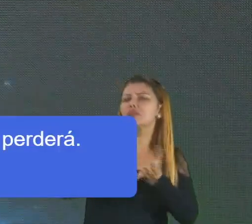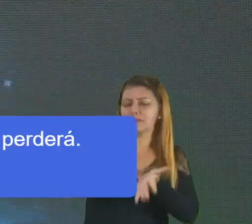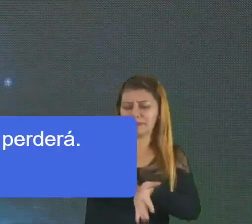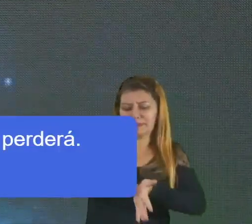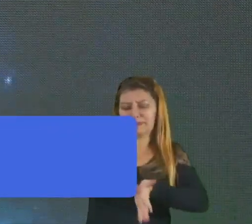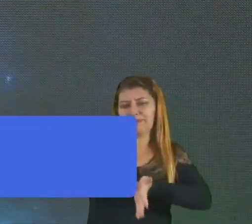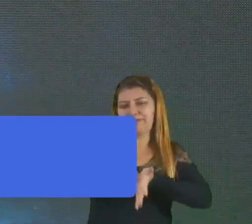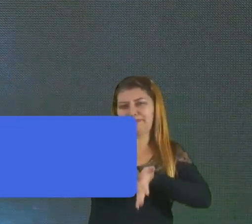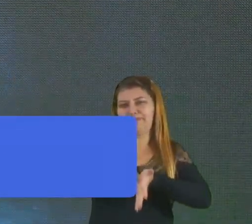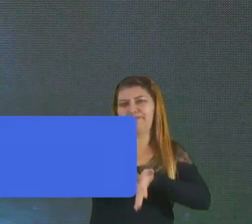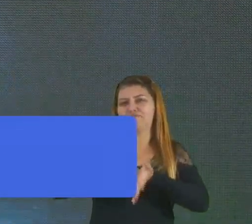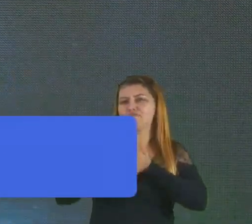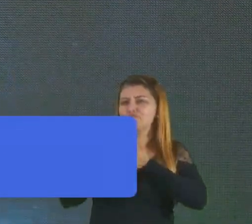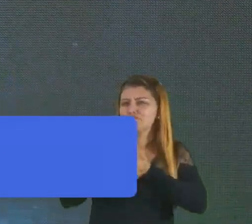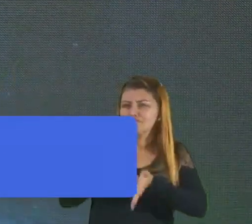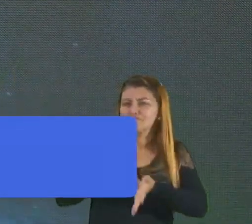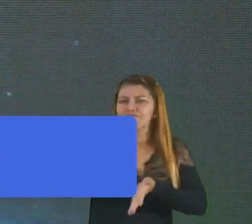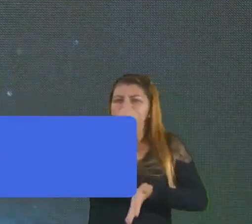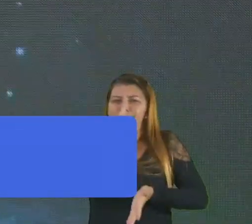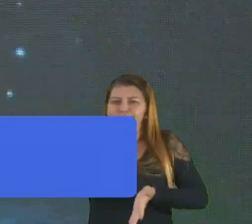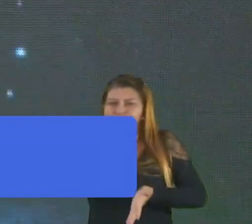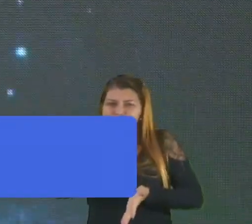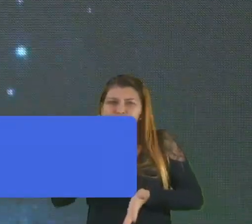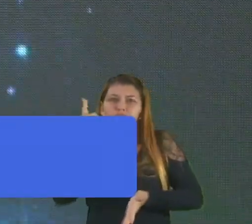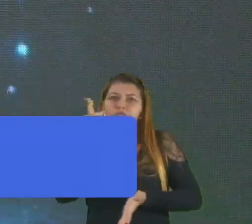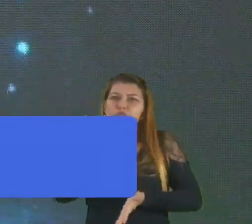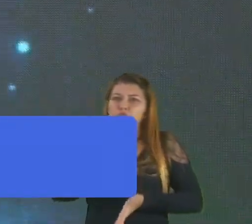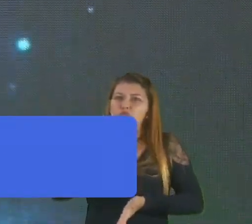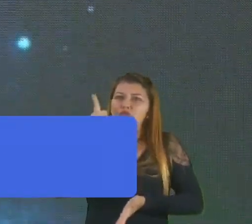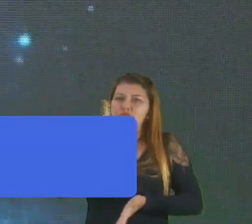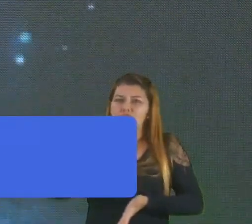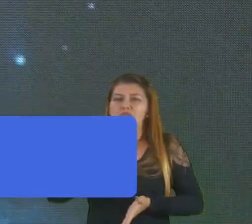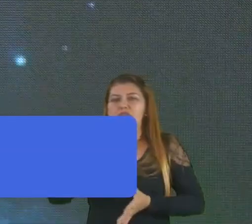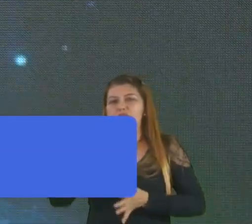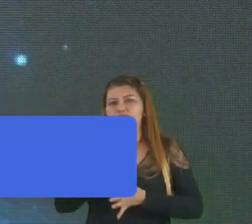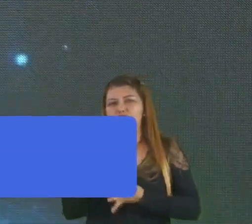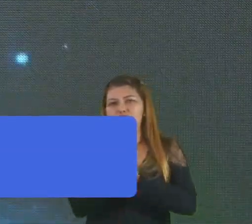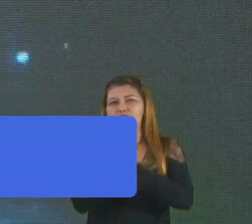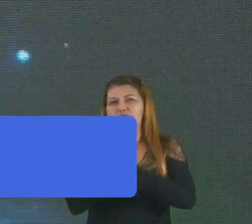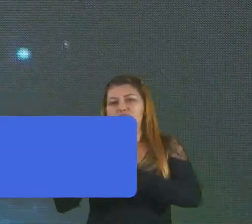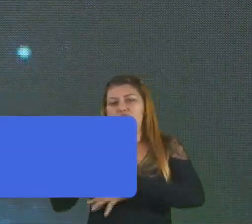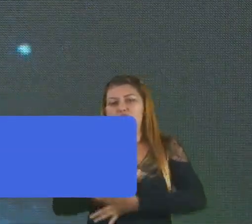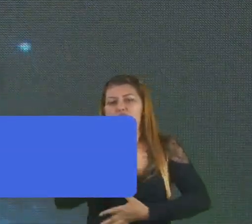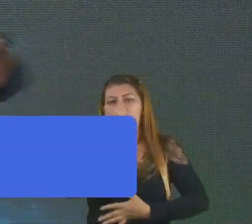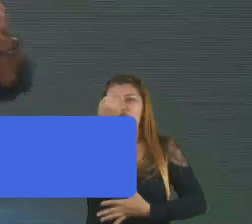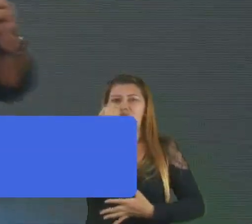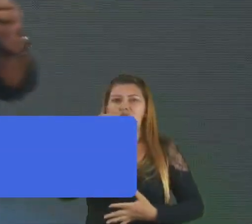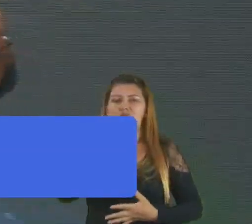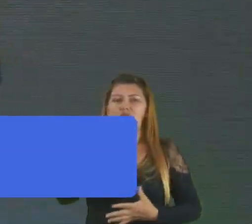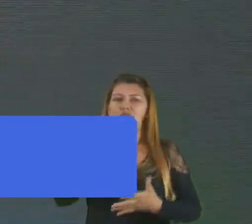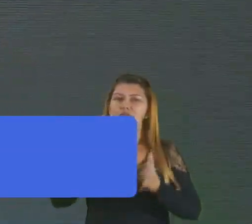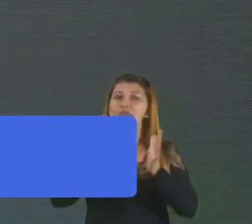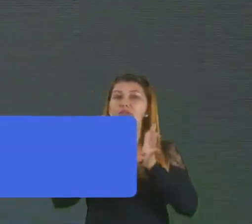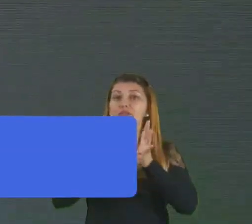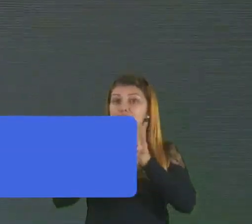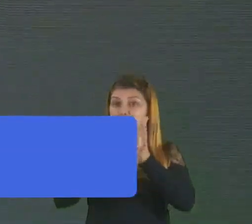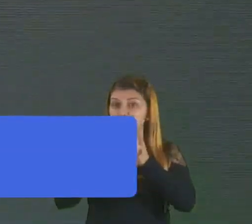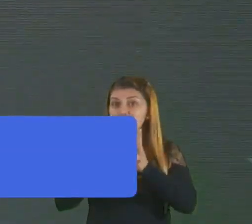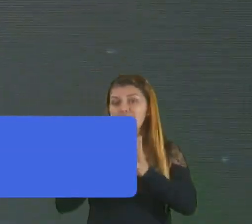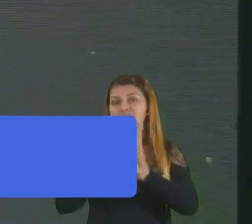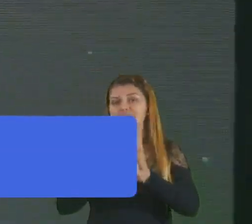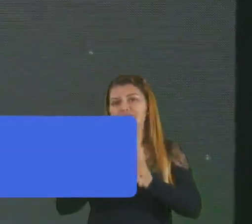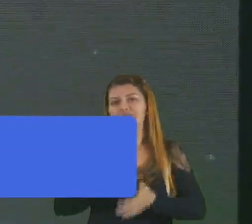perseverança ganhareis as vossas almas. Pela vossa